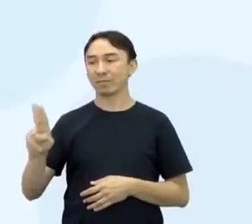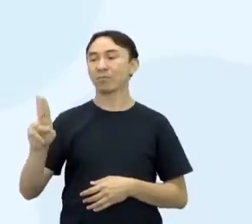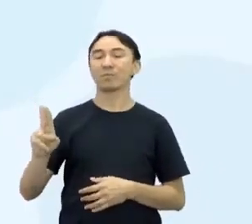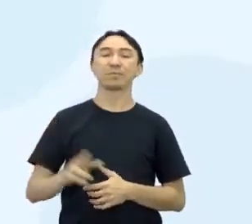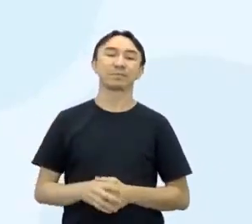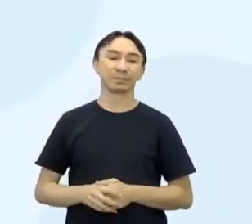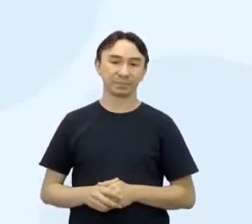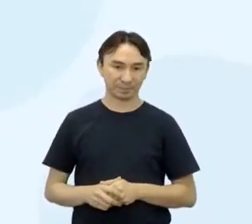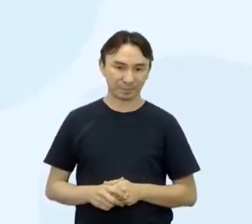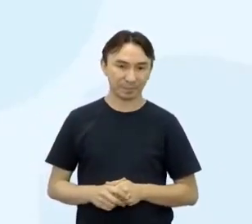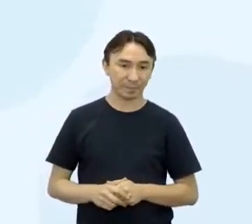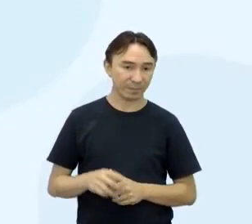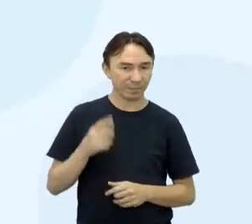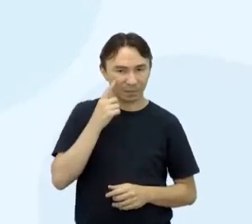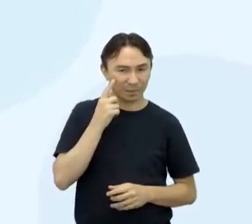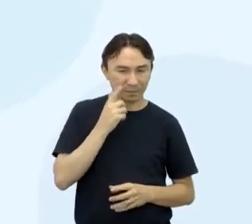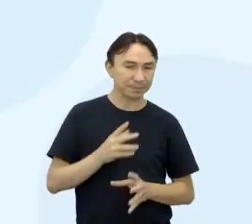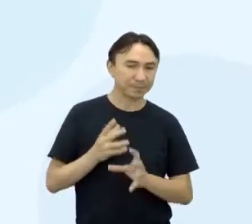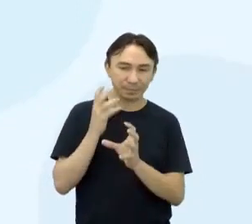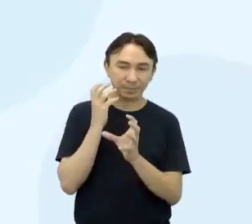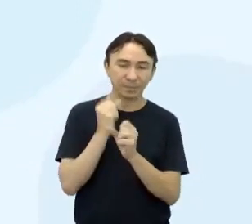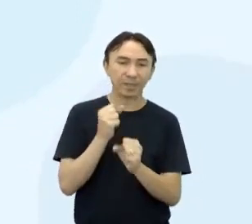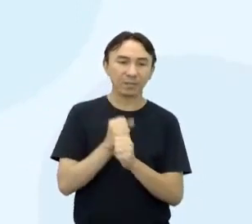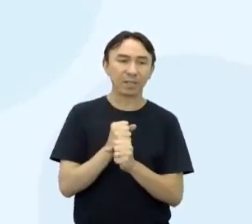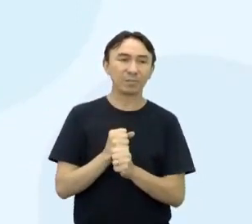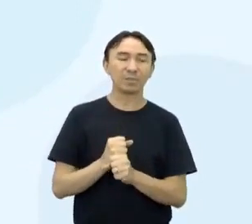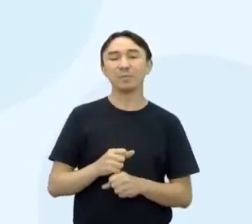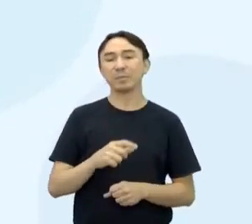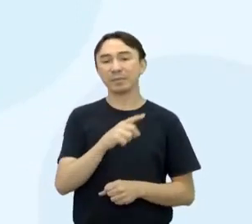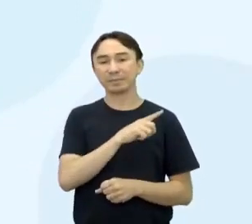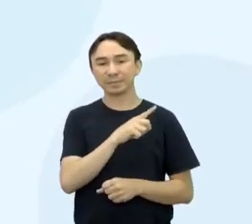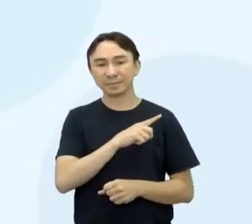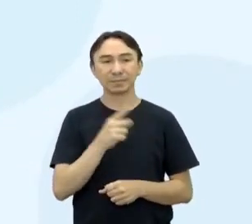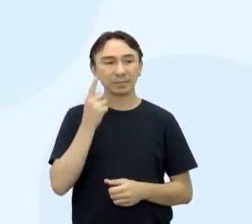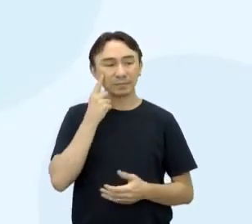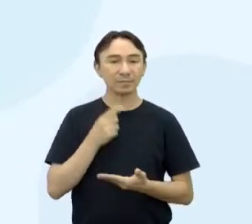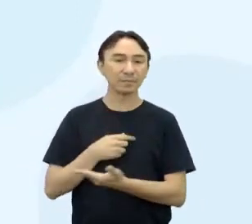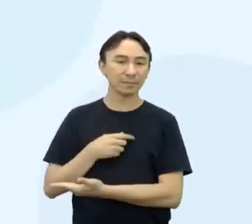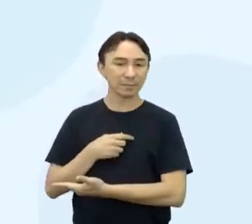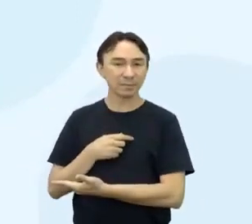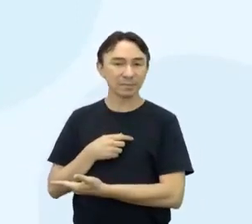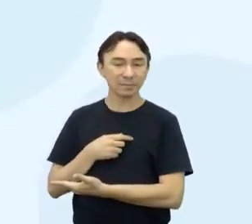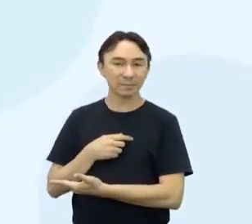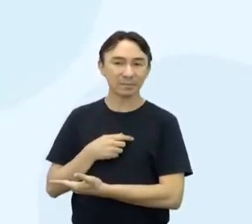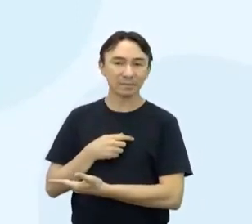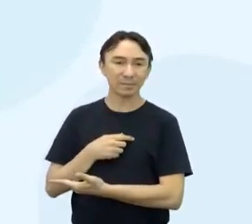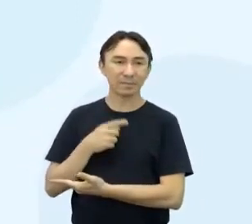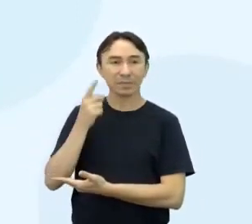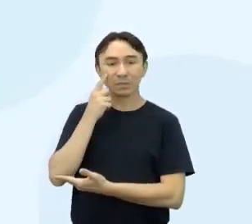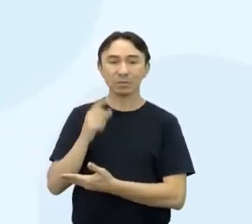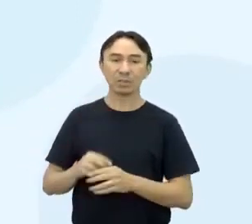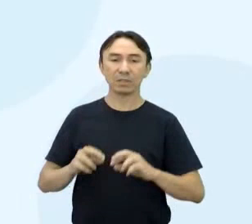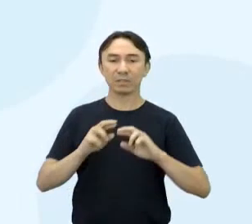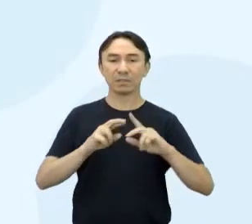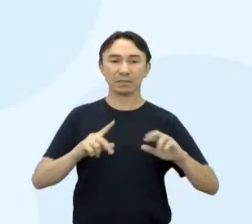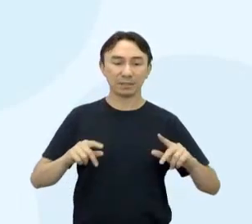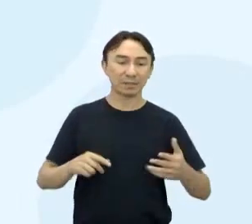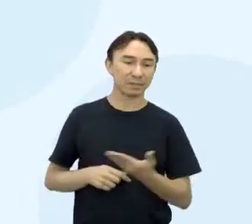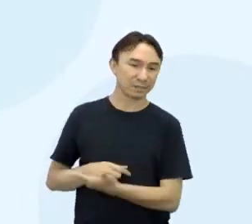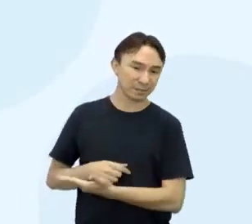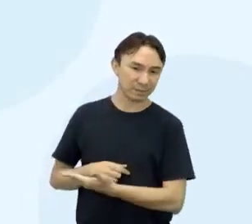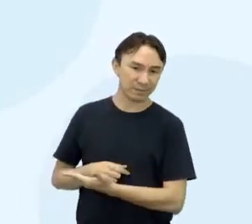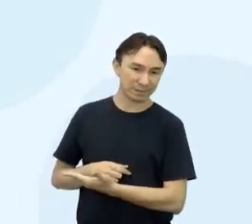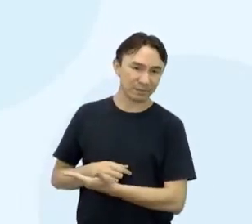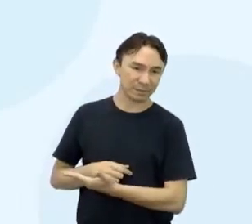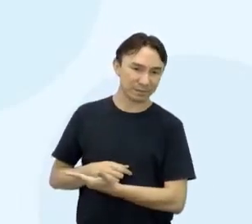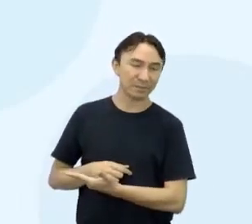ó. Matematicamente, como a gente pode escrever isso? Que nem a gente fez lá para o Eisenhower, né? Como a gente fez no lucro